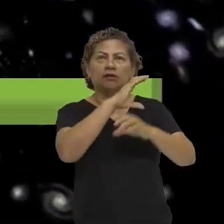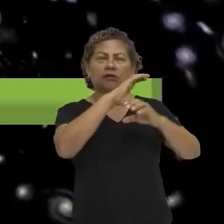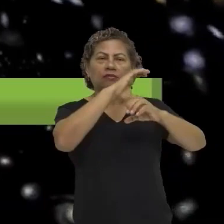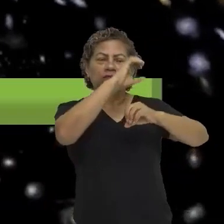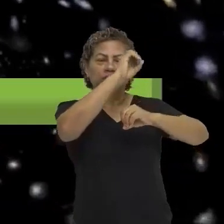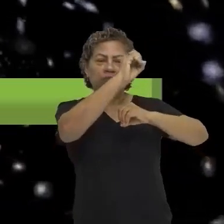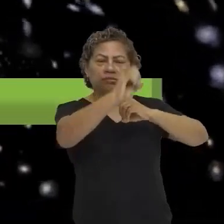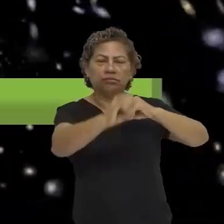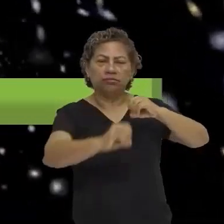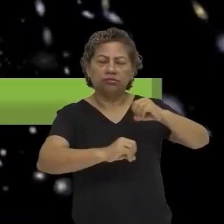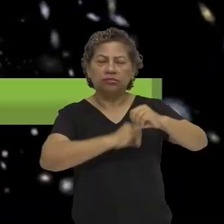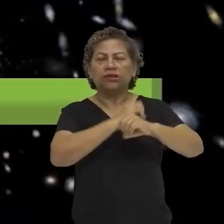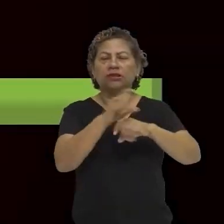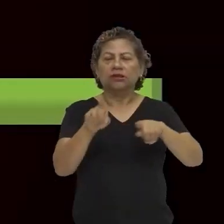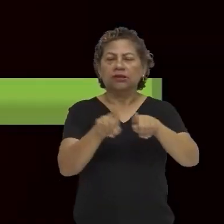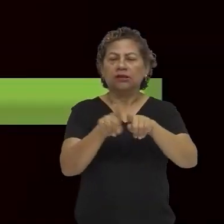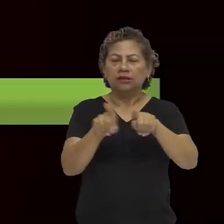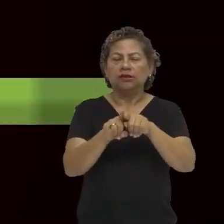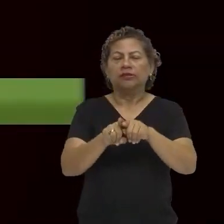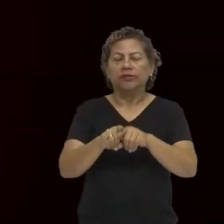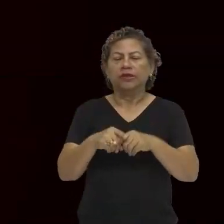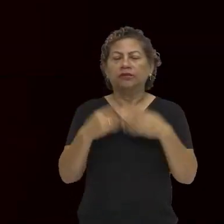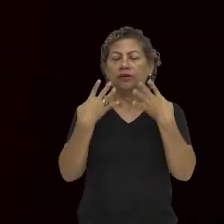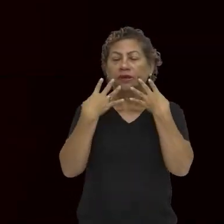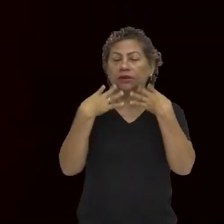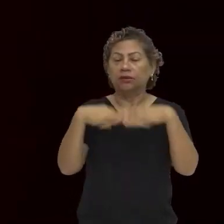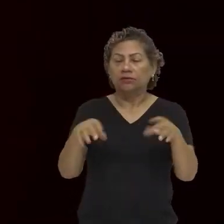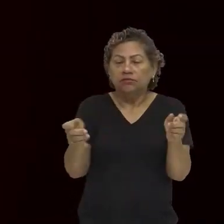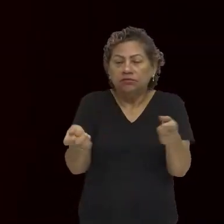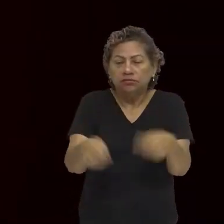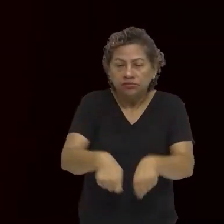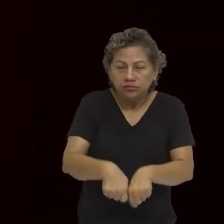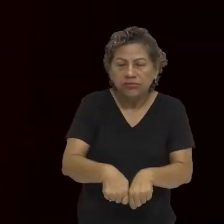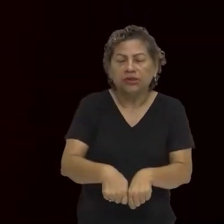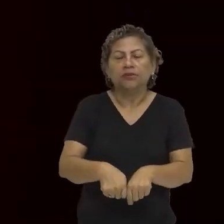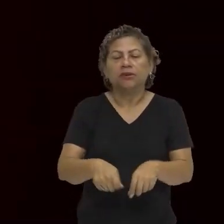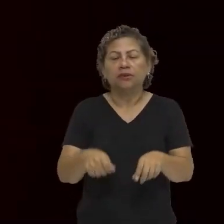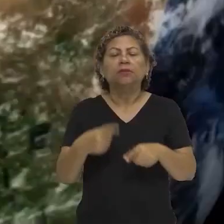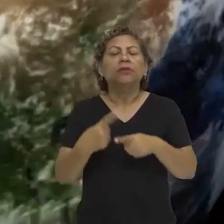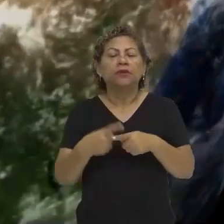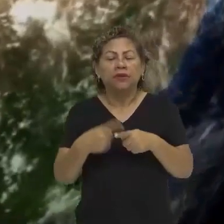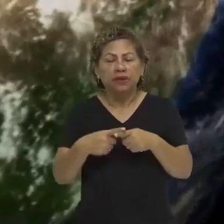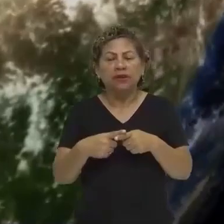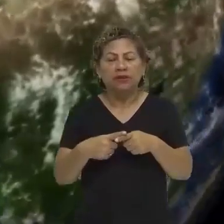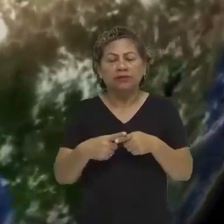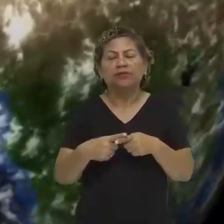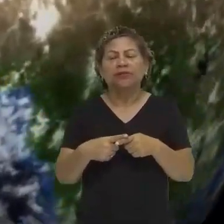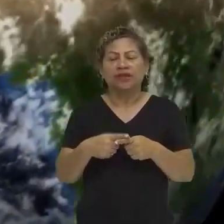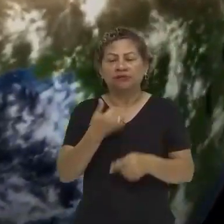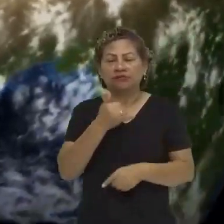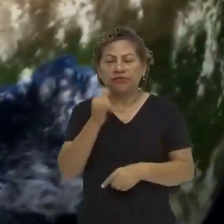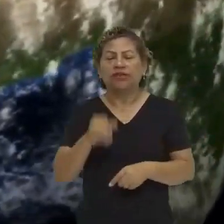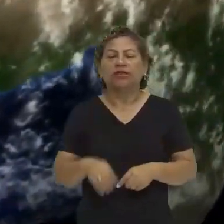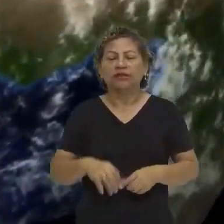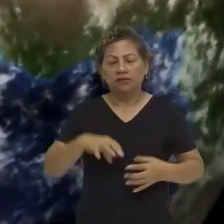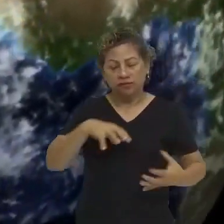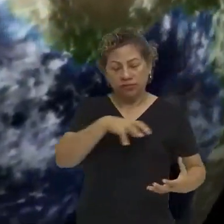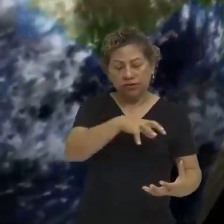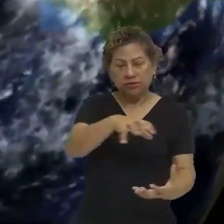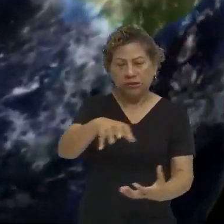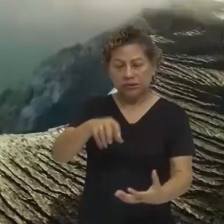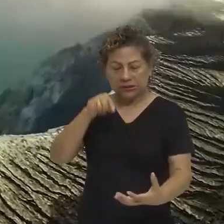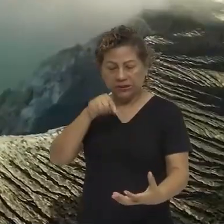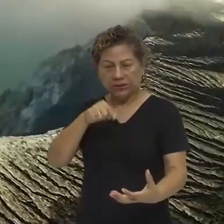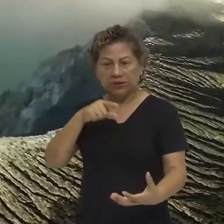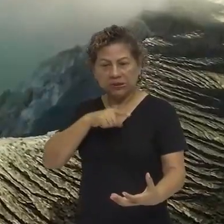de nosso planeta são processos naturais que são possíveis exclusivamente por causa dela. Em nosso planeta, há diversos